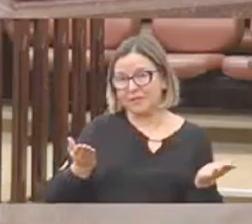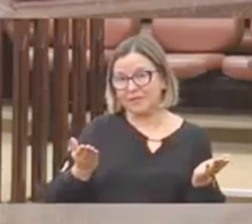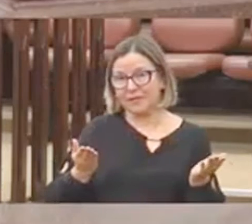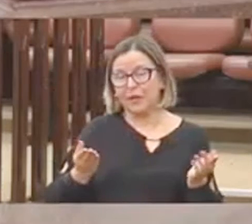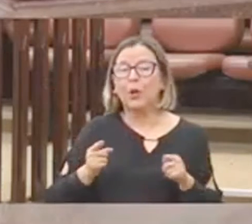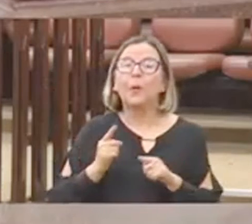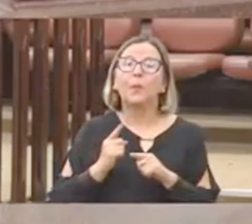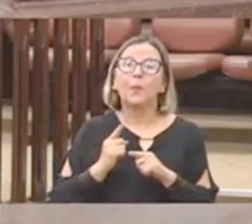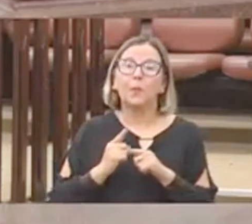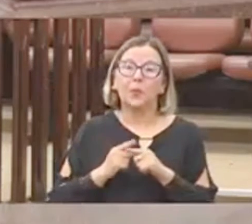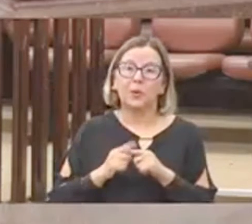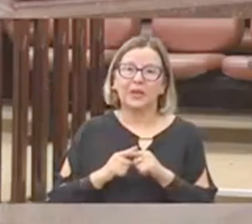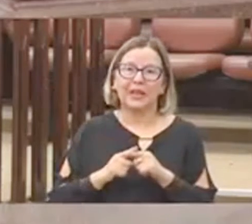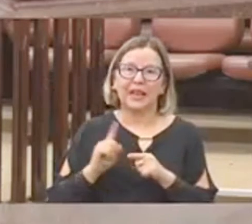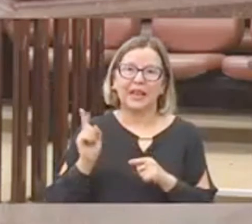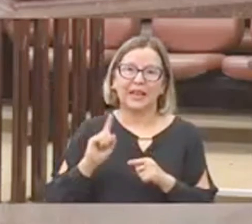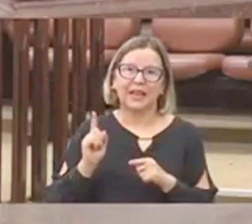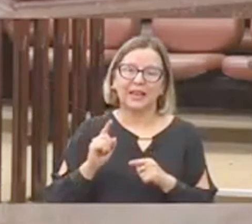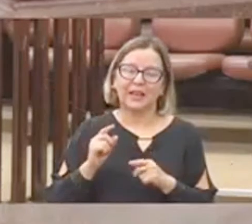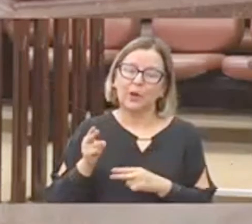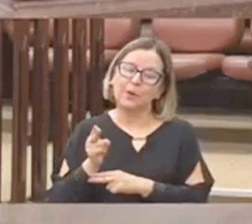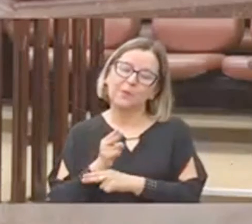não buscamos a vontade do alto.